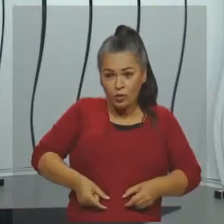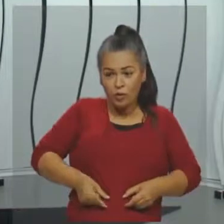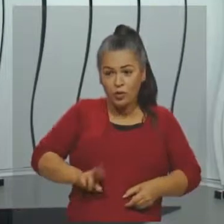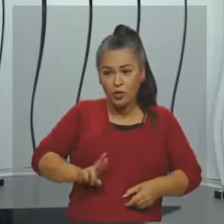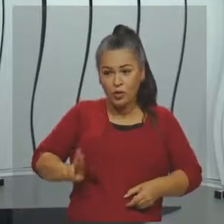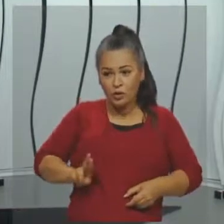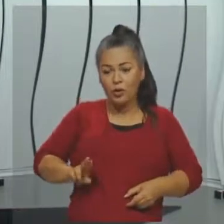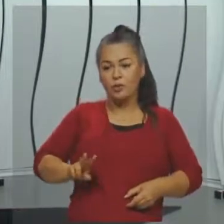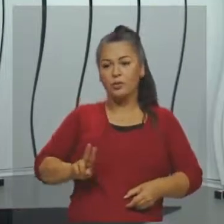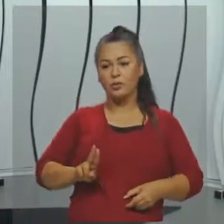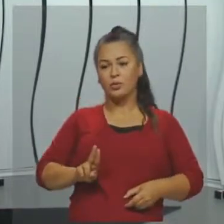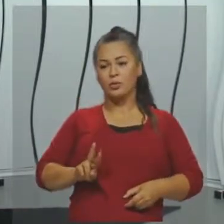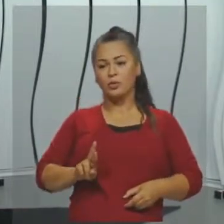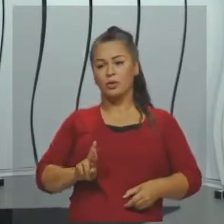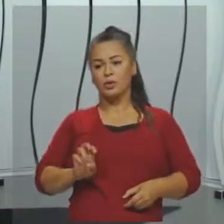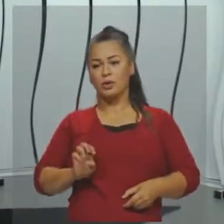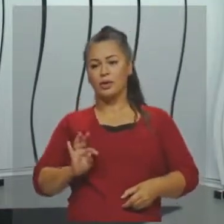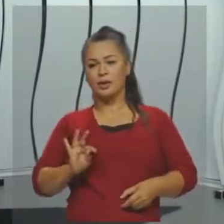de